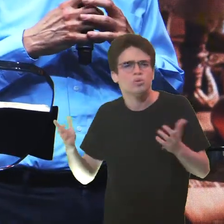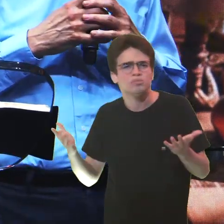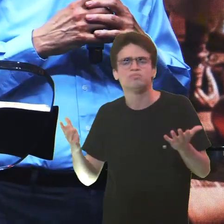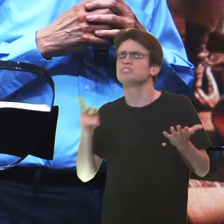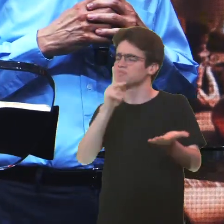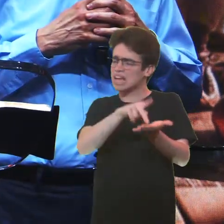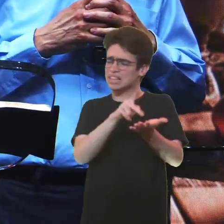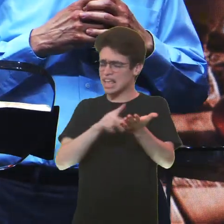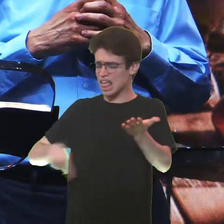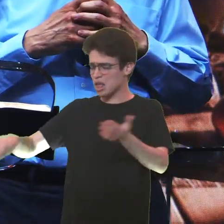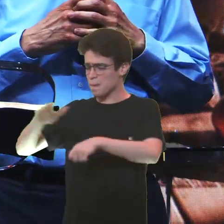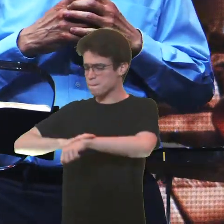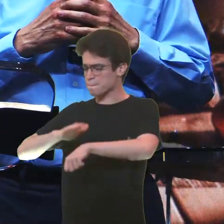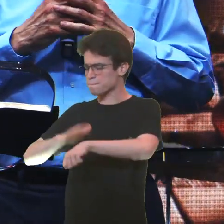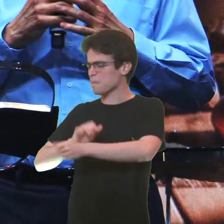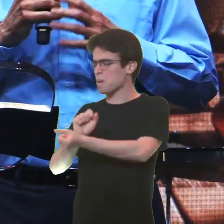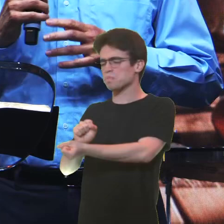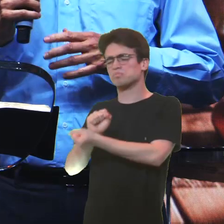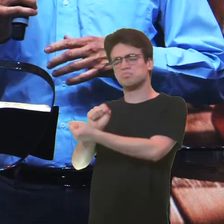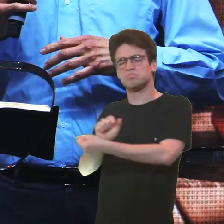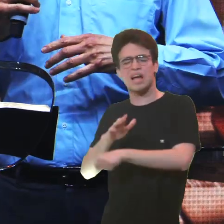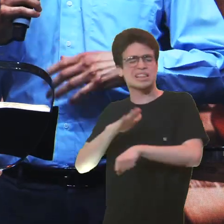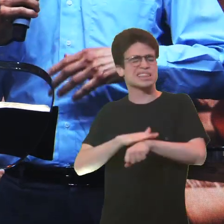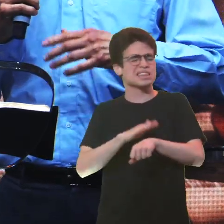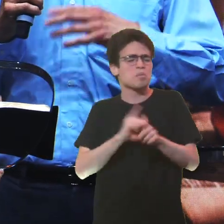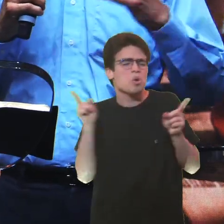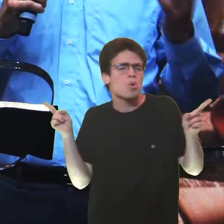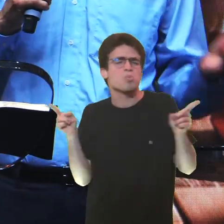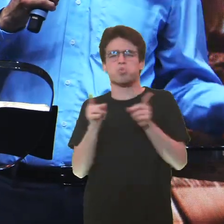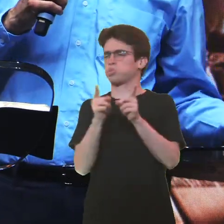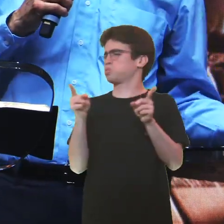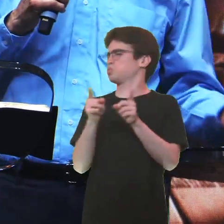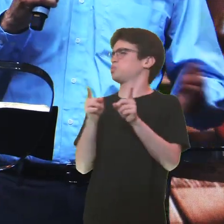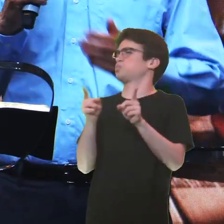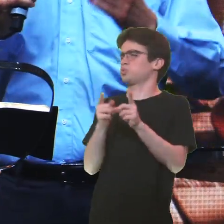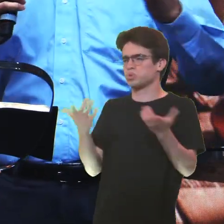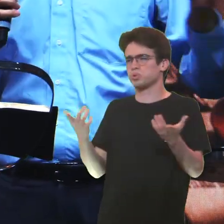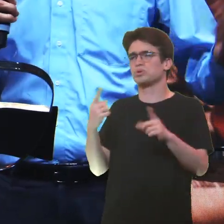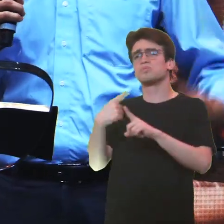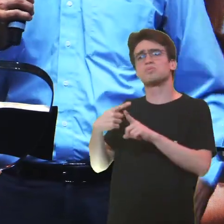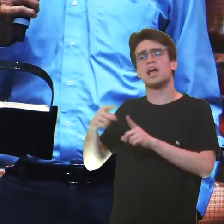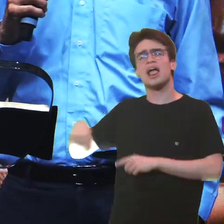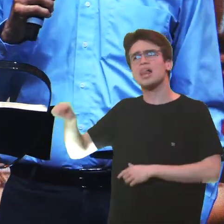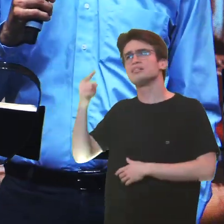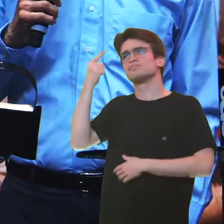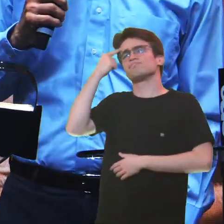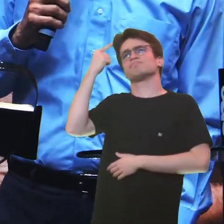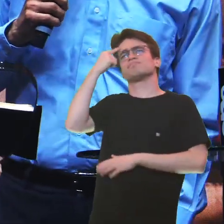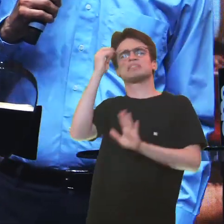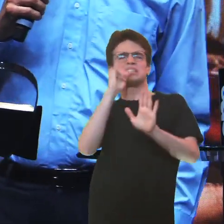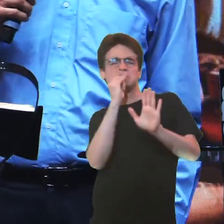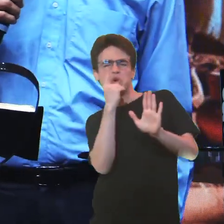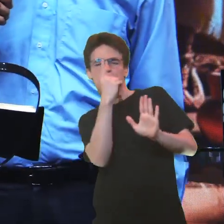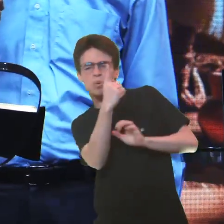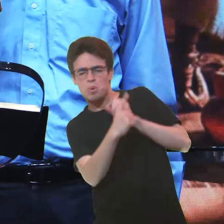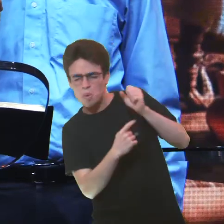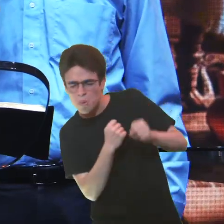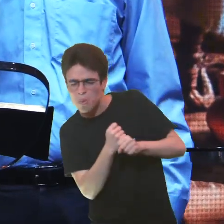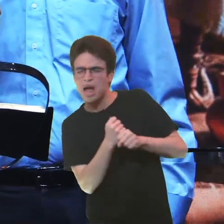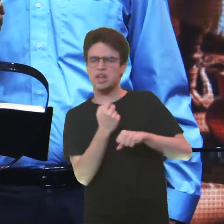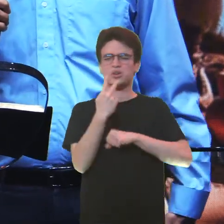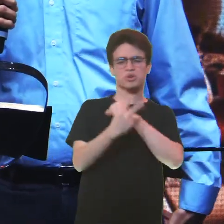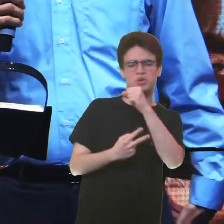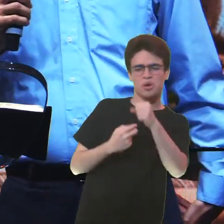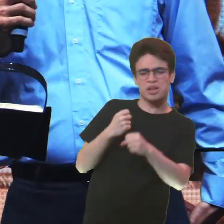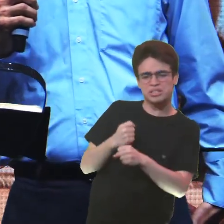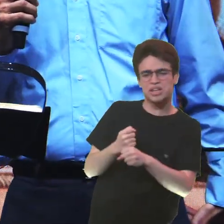o cativeiro seria bem curto. Ellos pensaban que en unos 2 años volverían a Eles casa. pensavam que 2 anos e eles